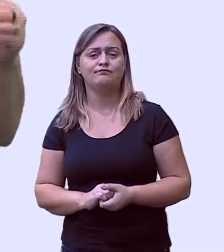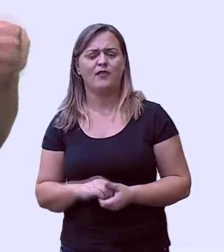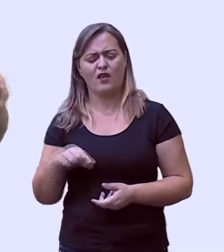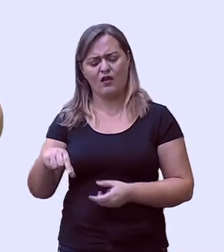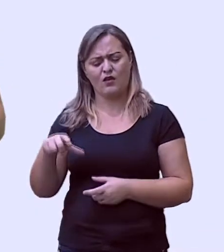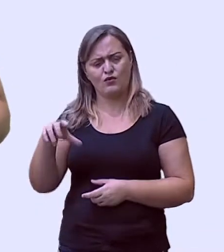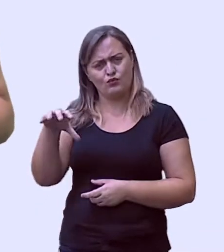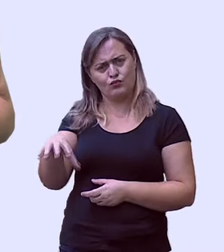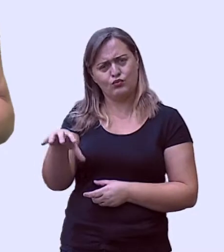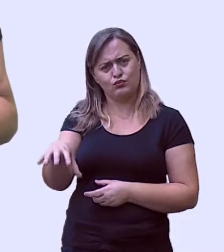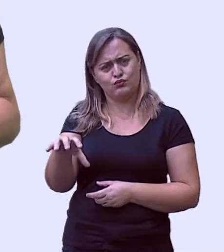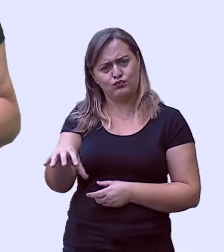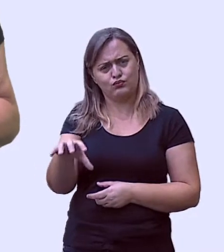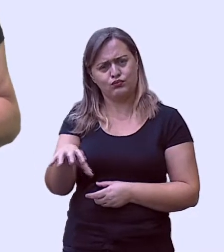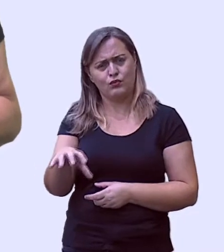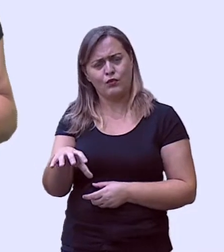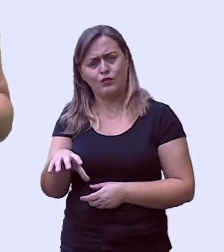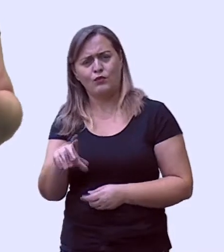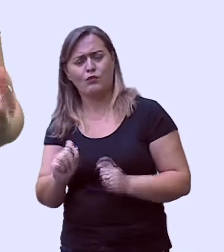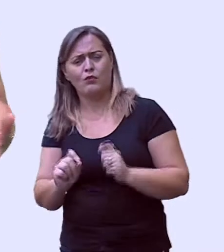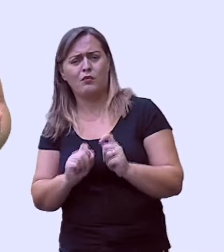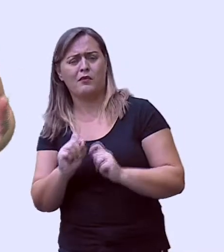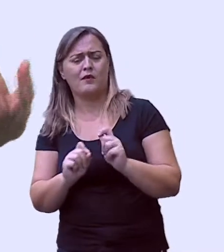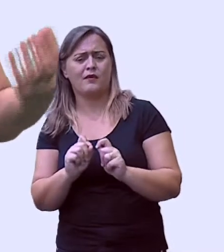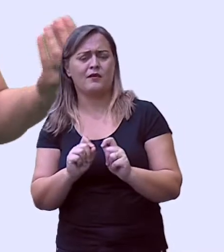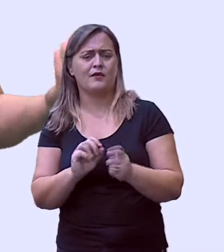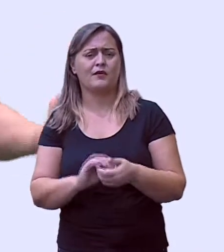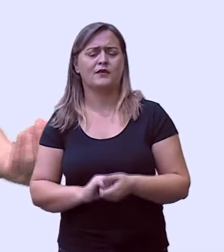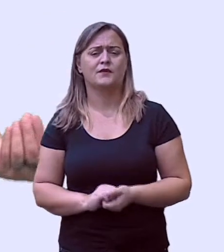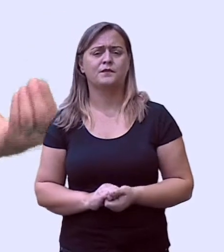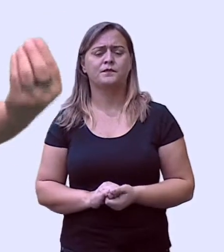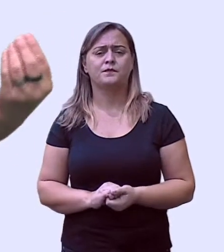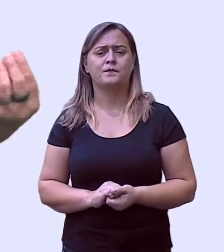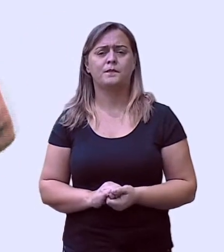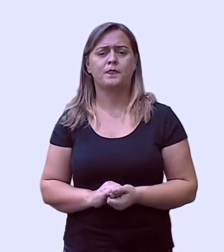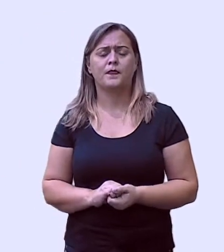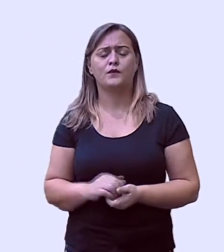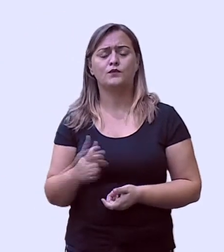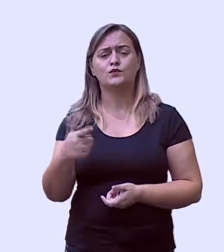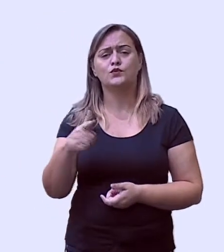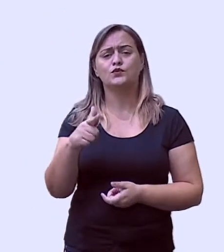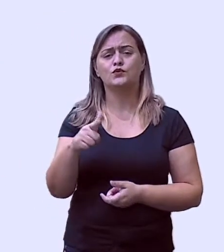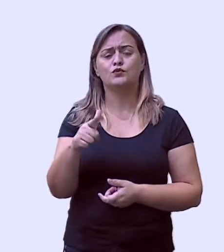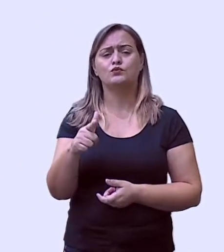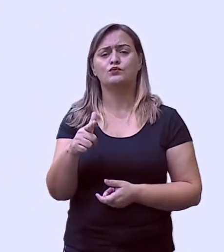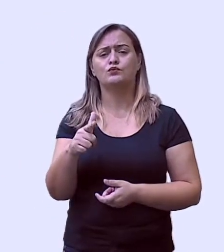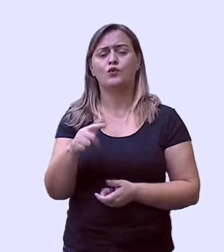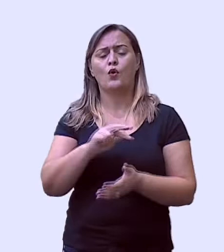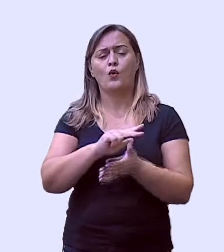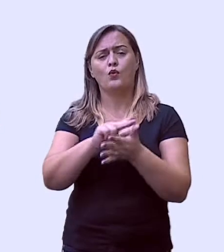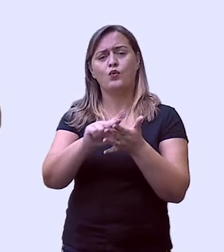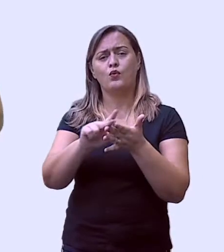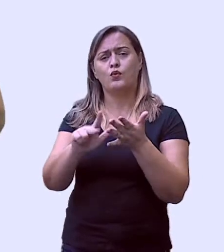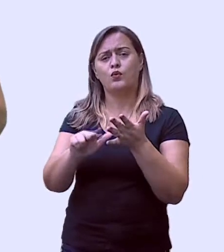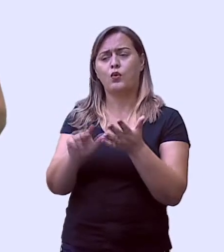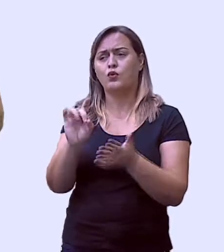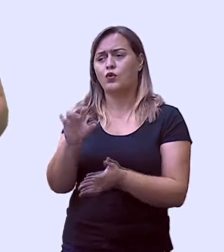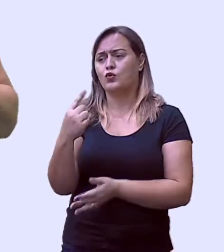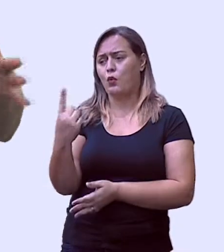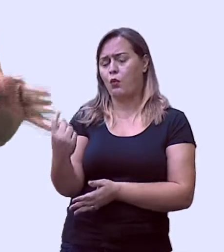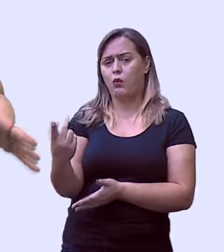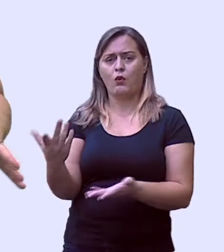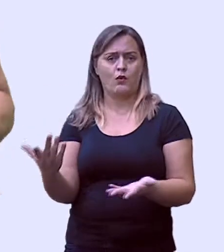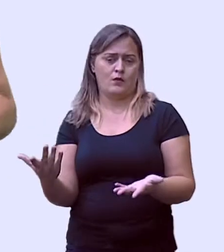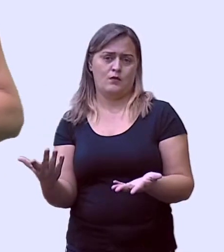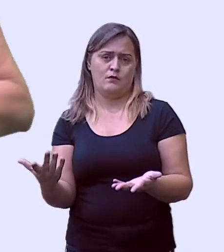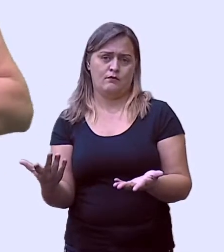uma fitofisionomia, ou seja, um aspecto de vegetação de uma única região.